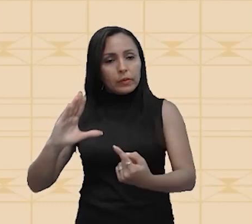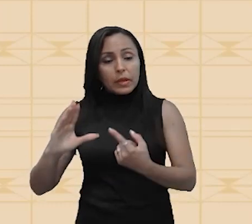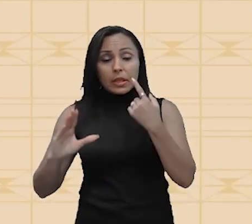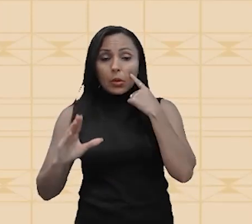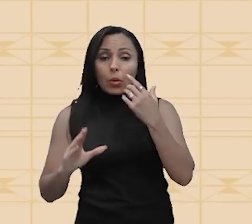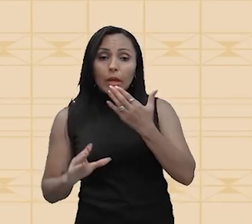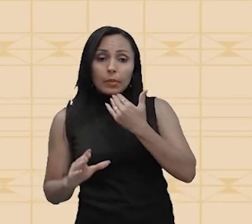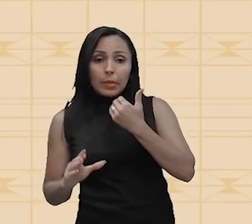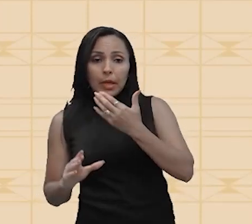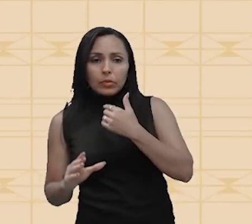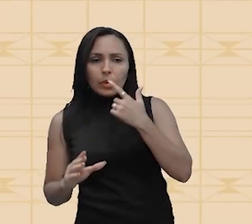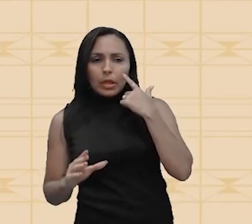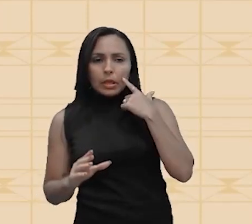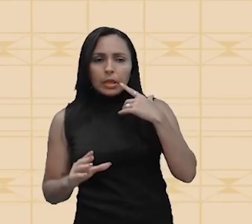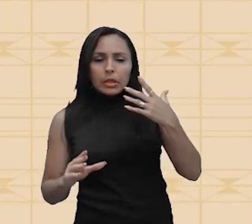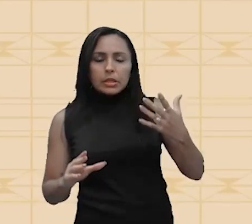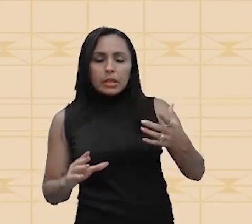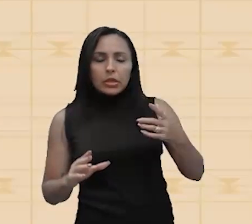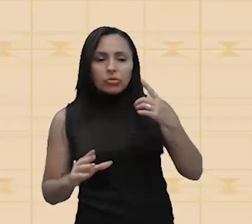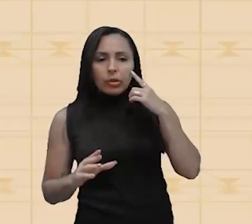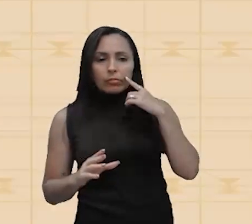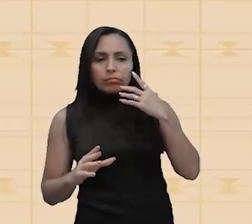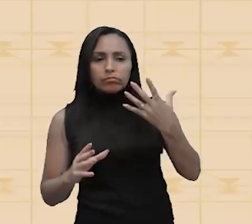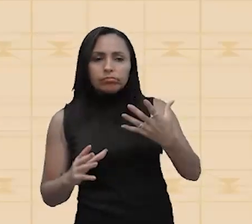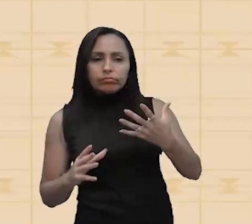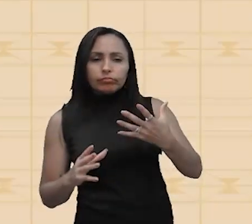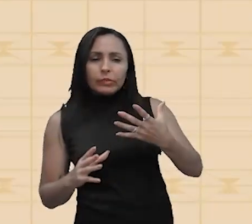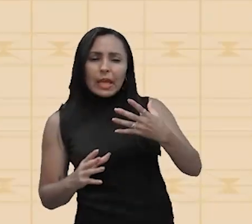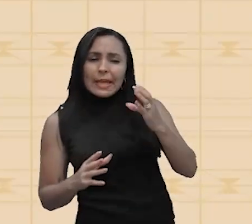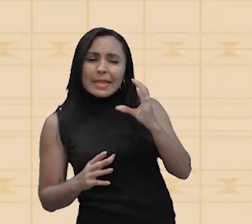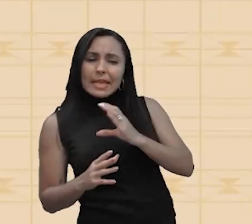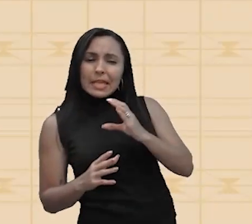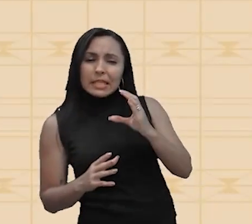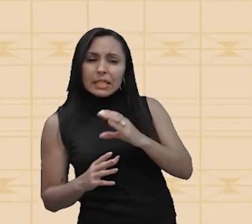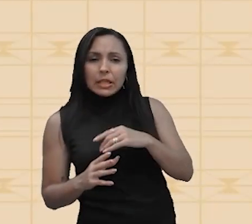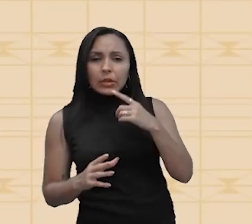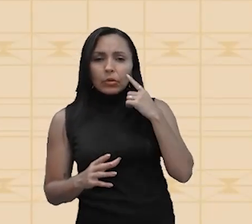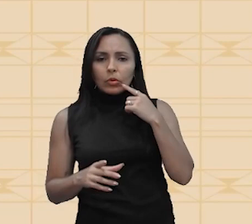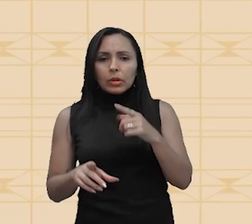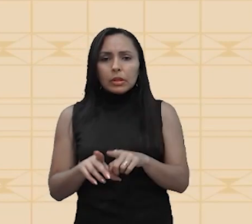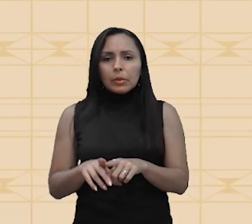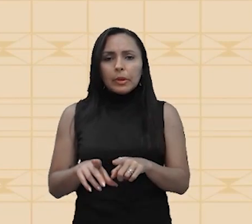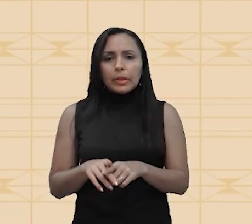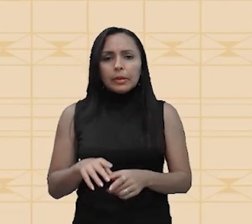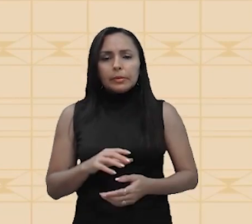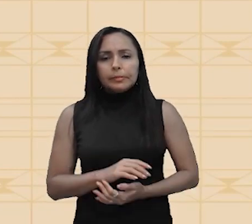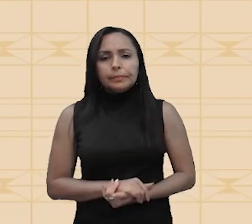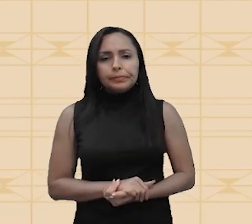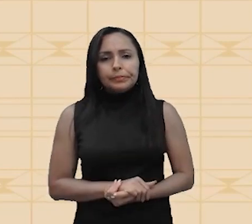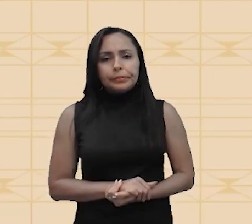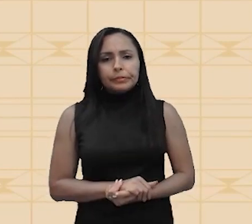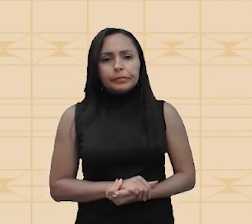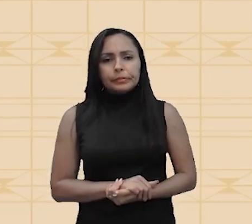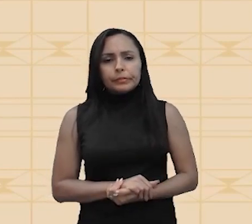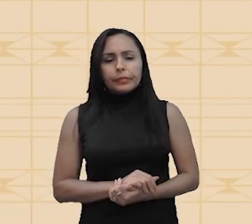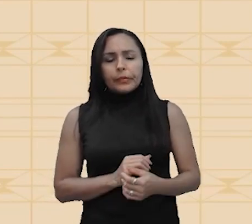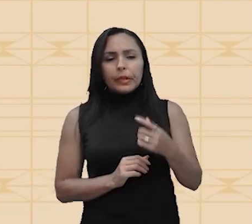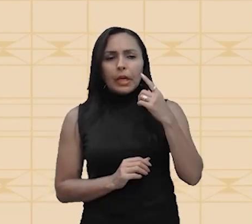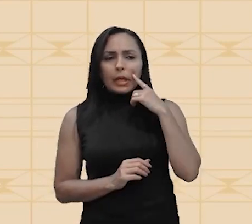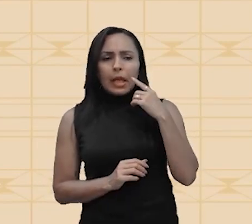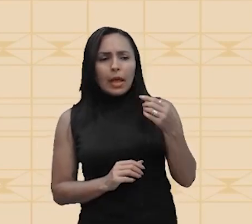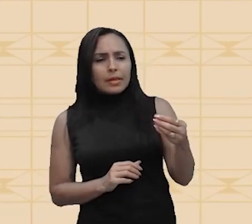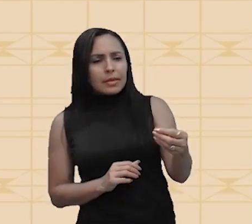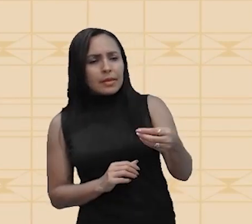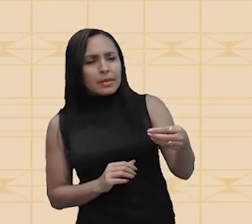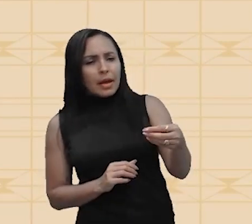seja aquecido de dentro para fora. Outras coisas também que a gente vai ter como ressonância é, por exemplo, aquela taça. Você já deve